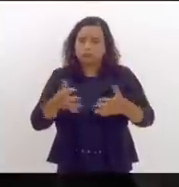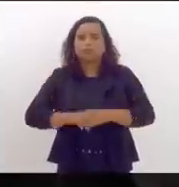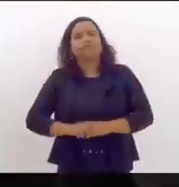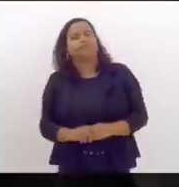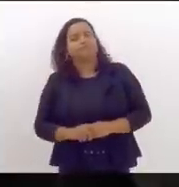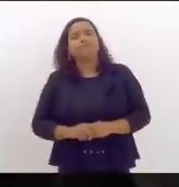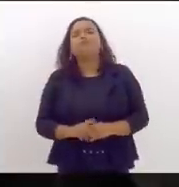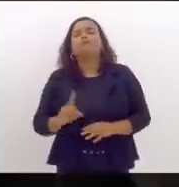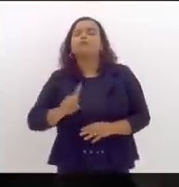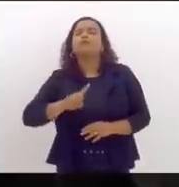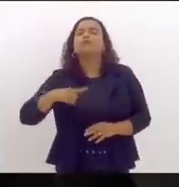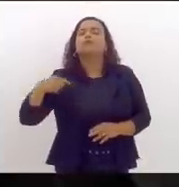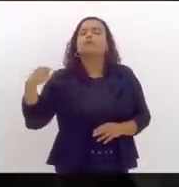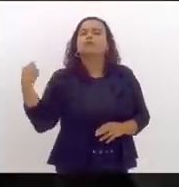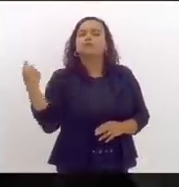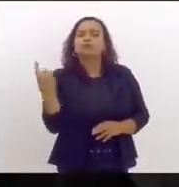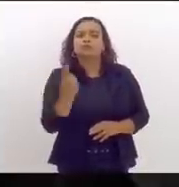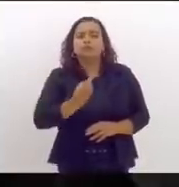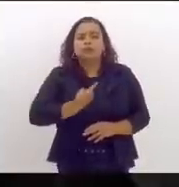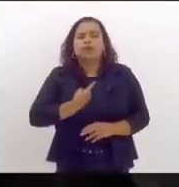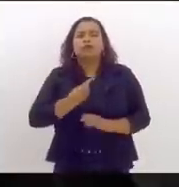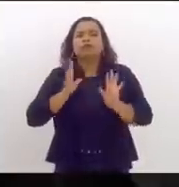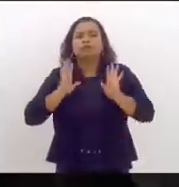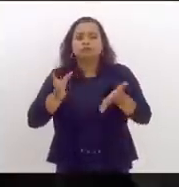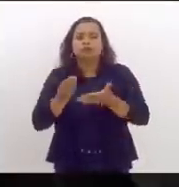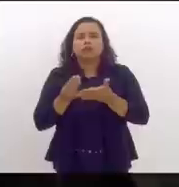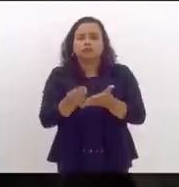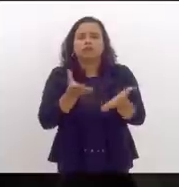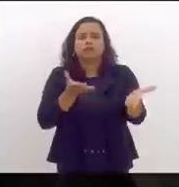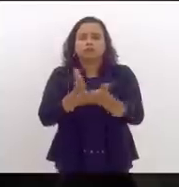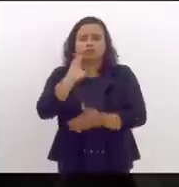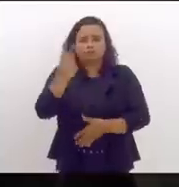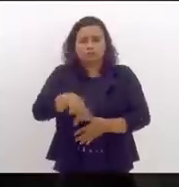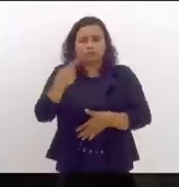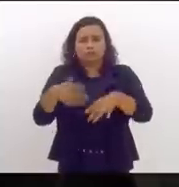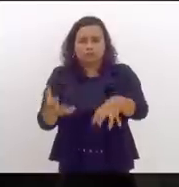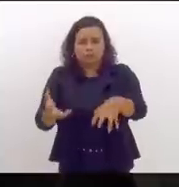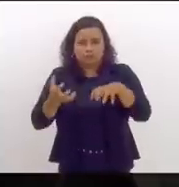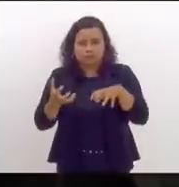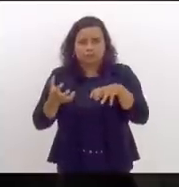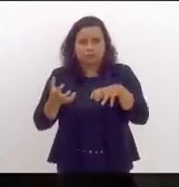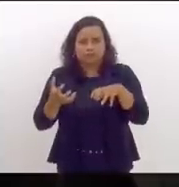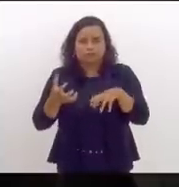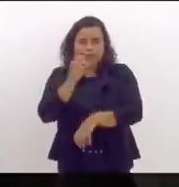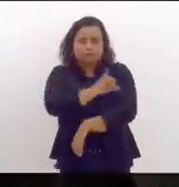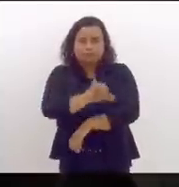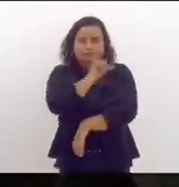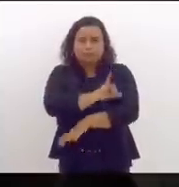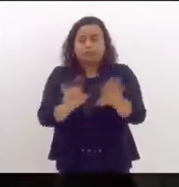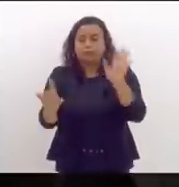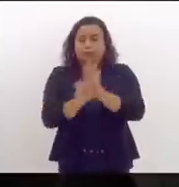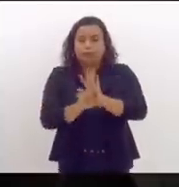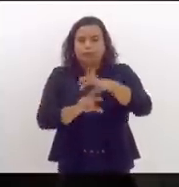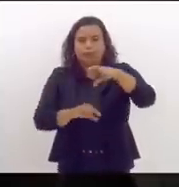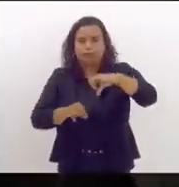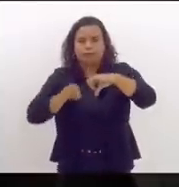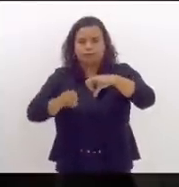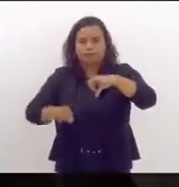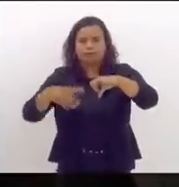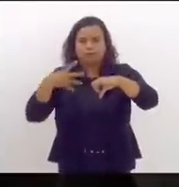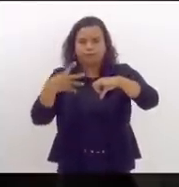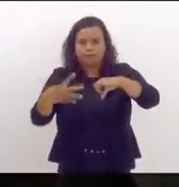nós aprovamos aqui no Parlamento Fluminense a lei